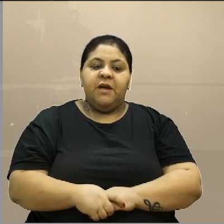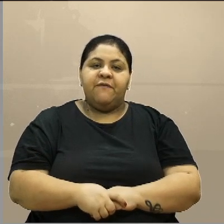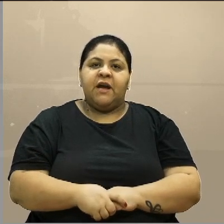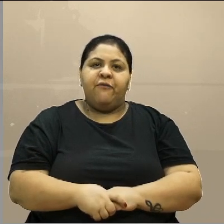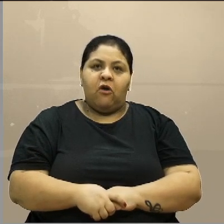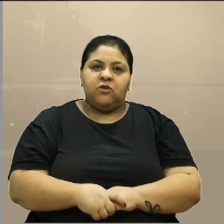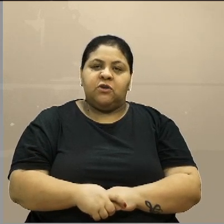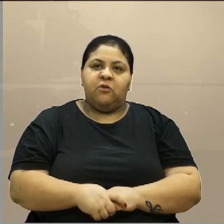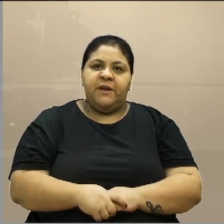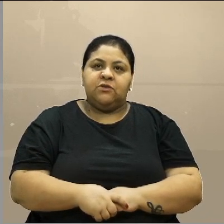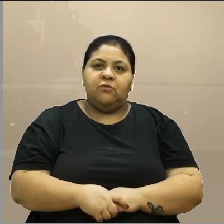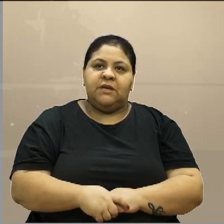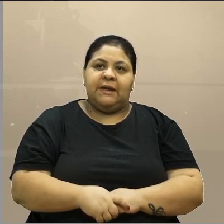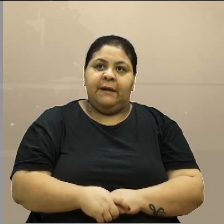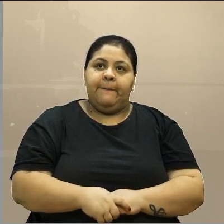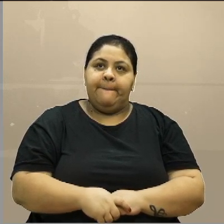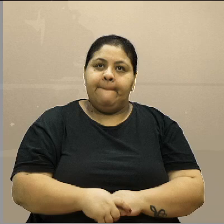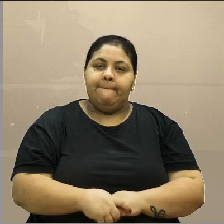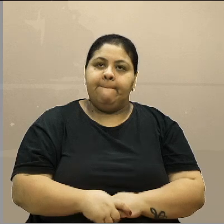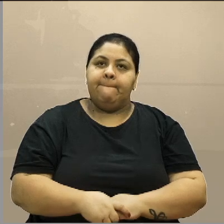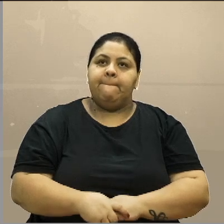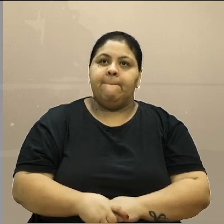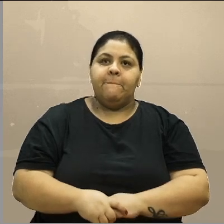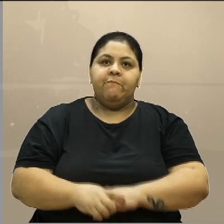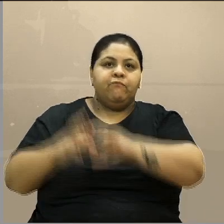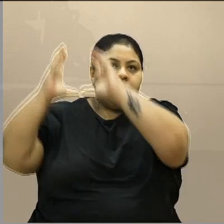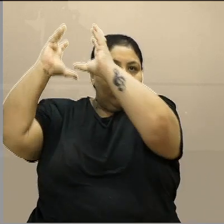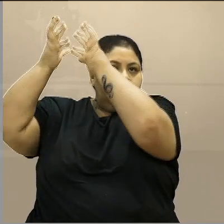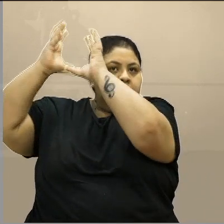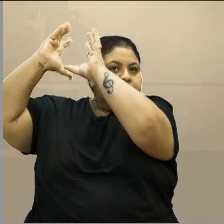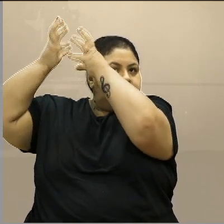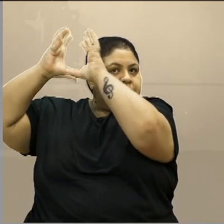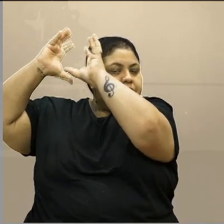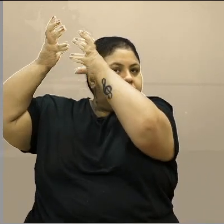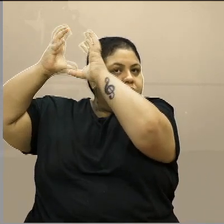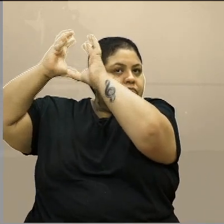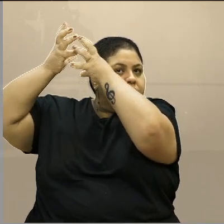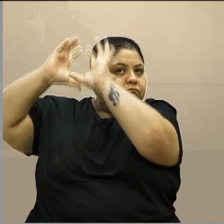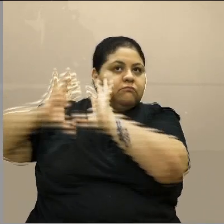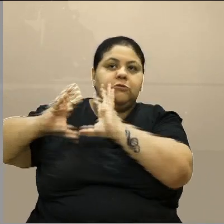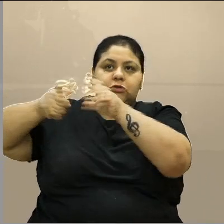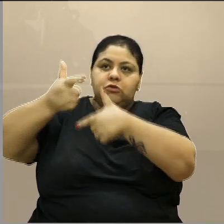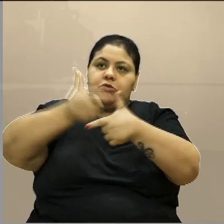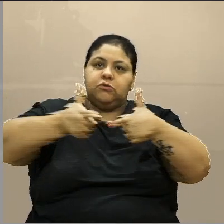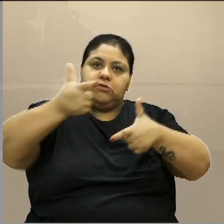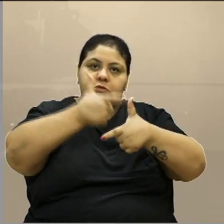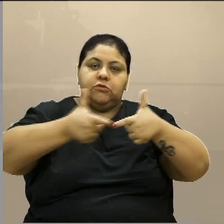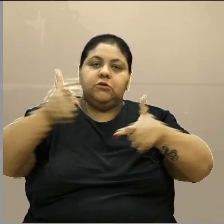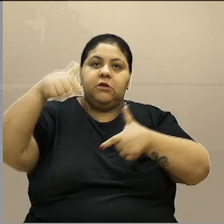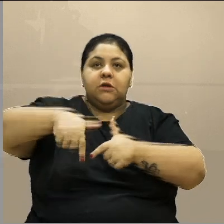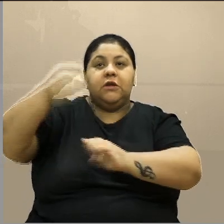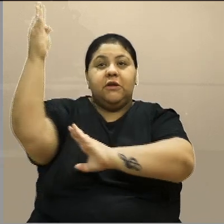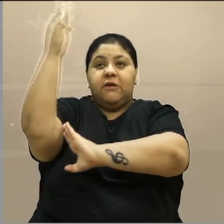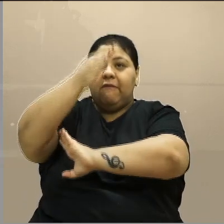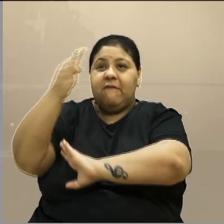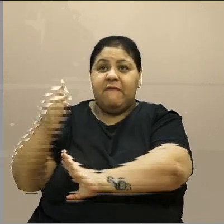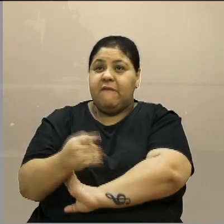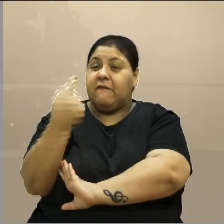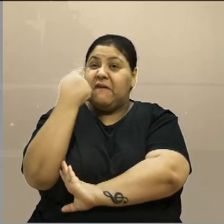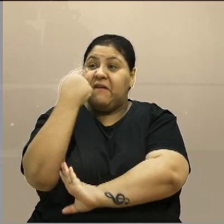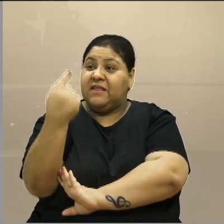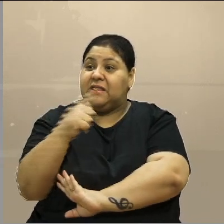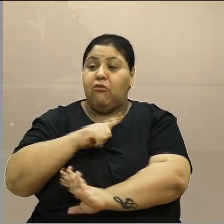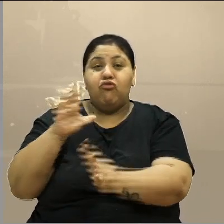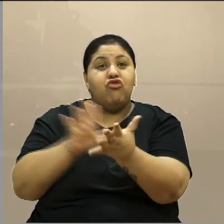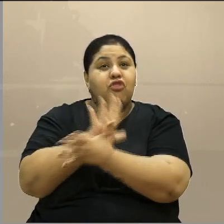A gente tem o problema, então, por exemplo, da fuga de cérebros, que cientistas brasileiros, vendo todos esses problemas, eles saem do Brasil porque veem que não tem